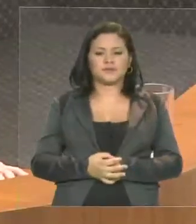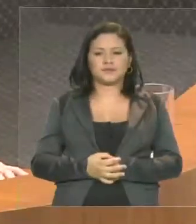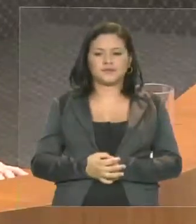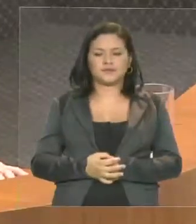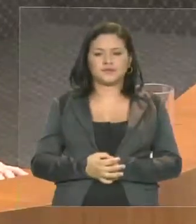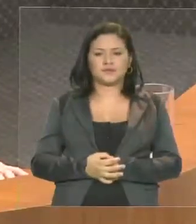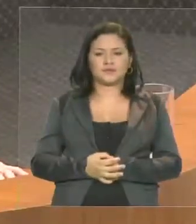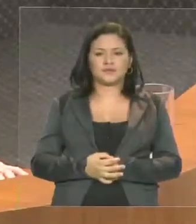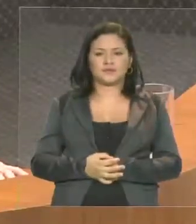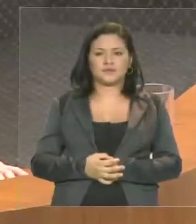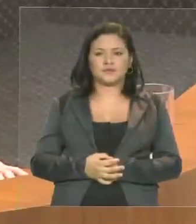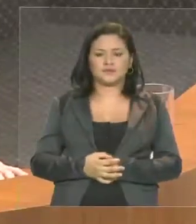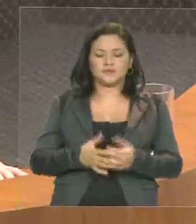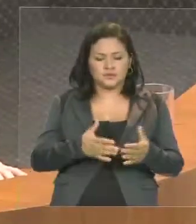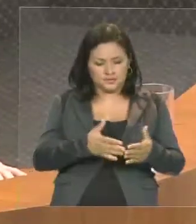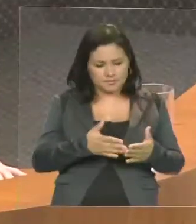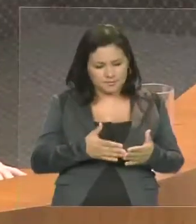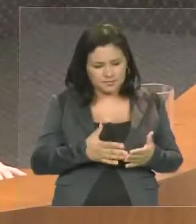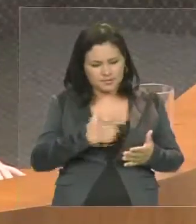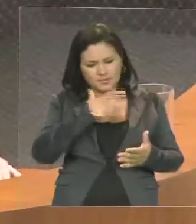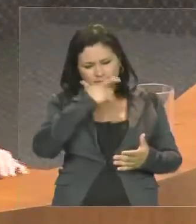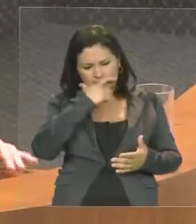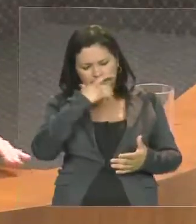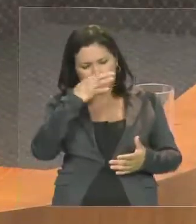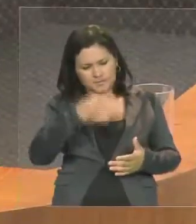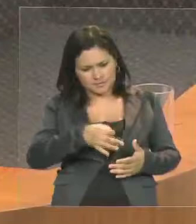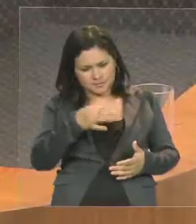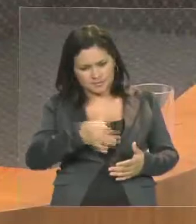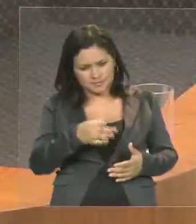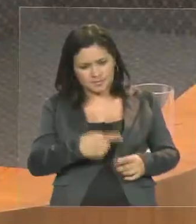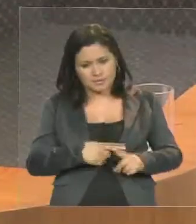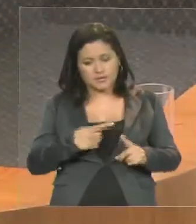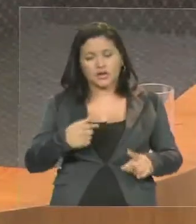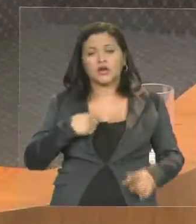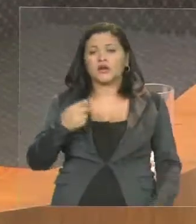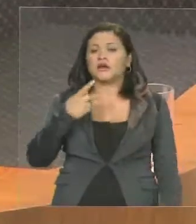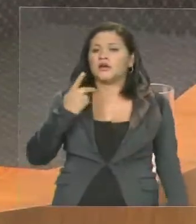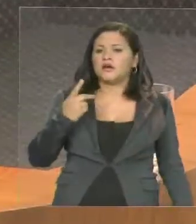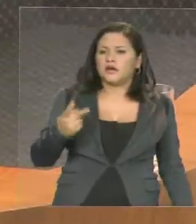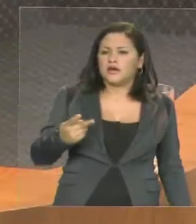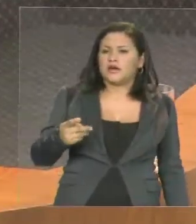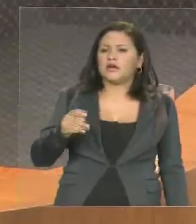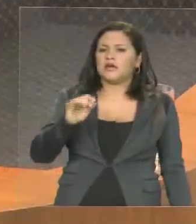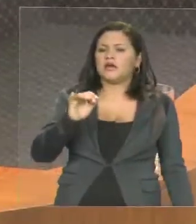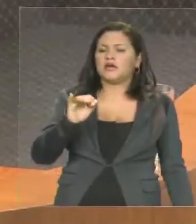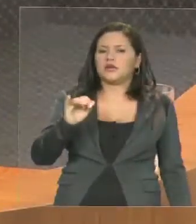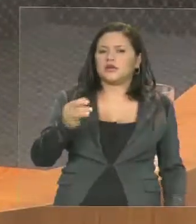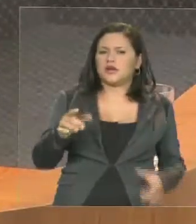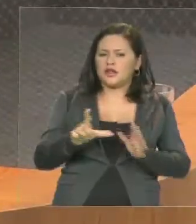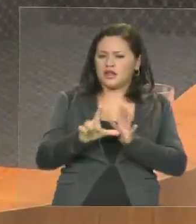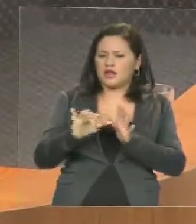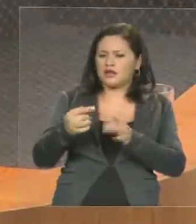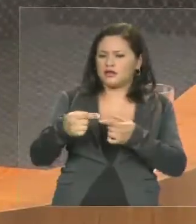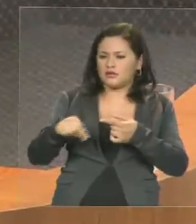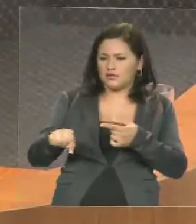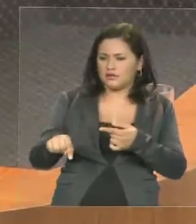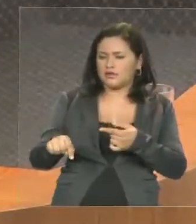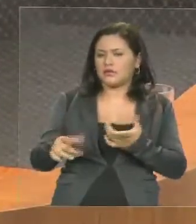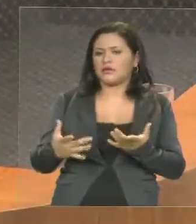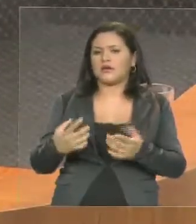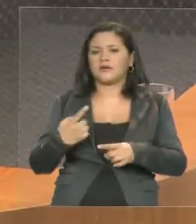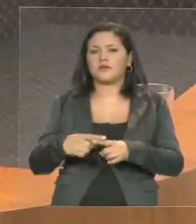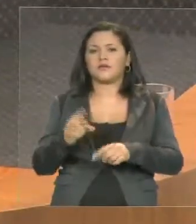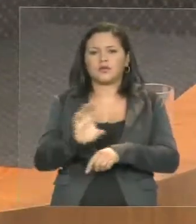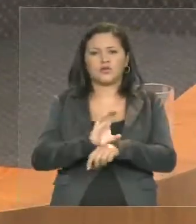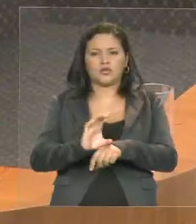deputado César, brilhante como sempre, mas quando eu me refiro à ilegitimidade do presidente Temer, não é no aspecto